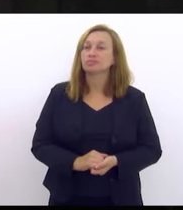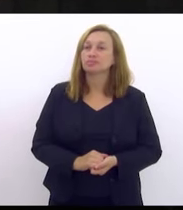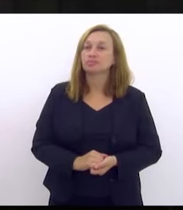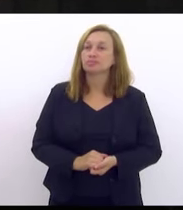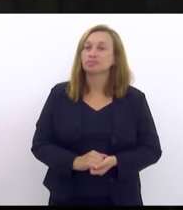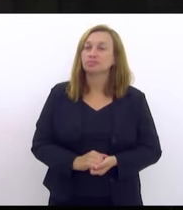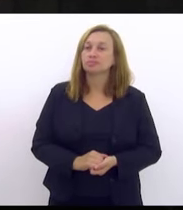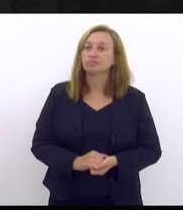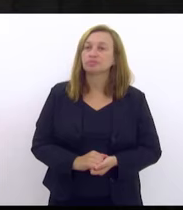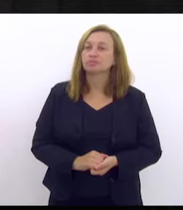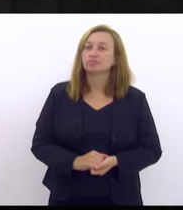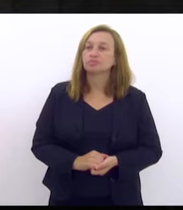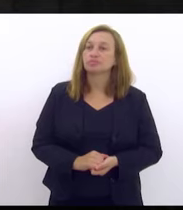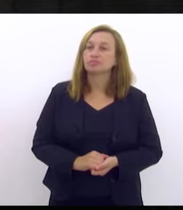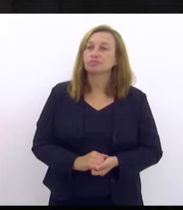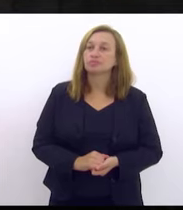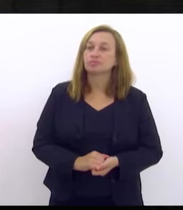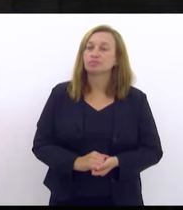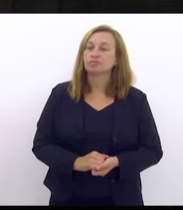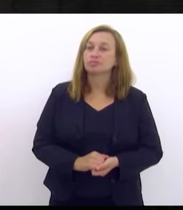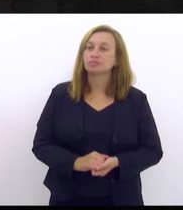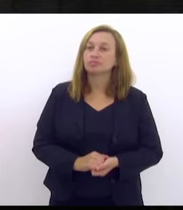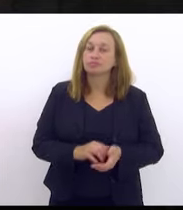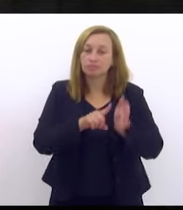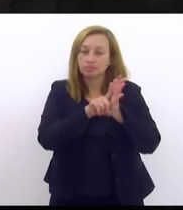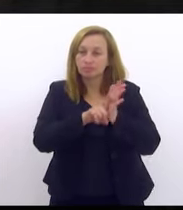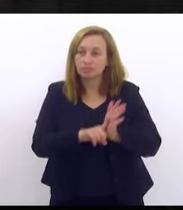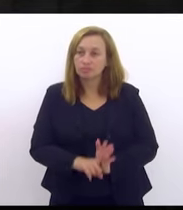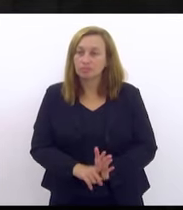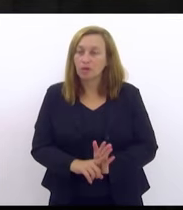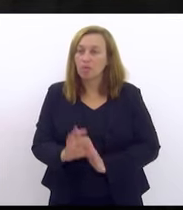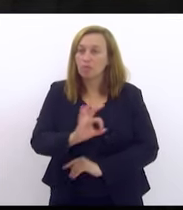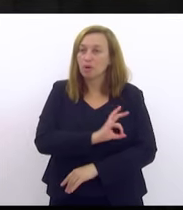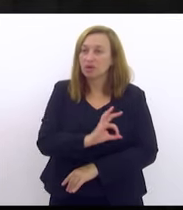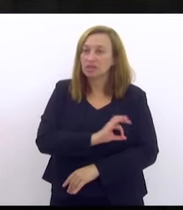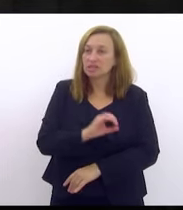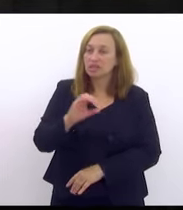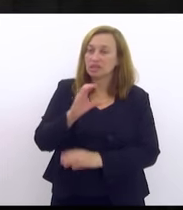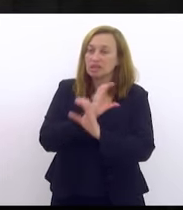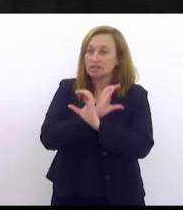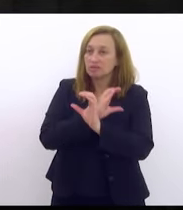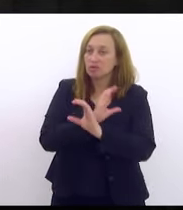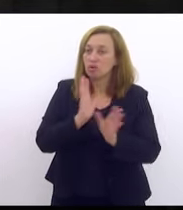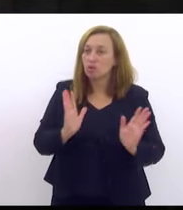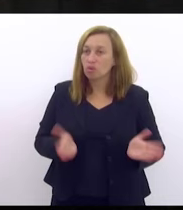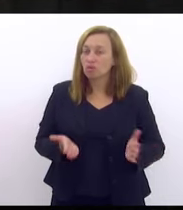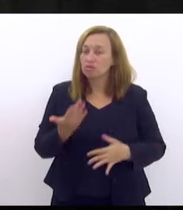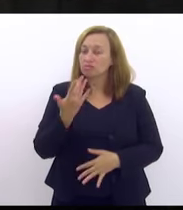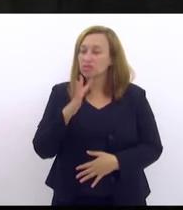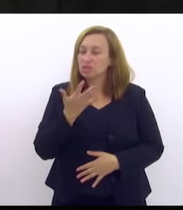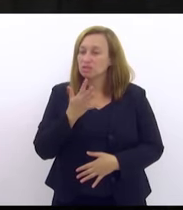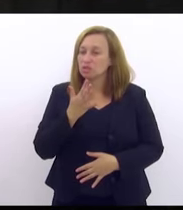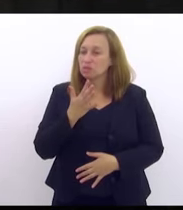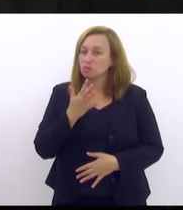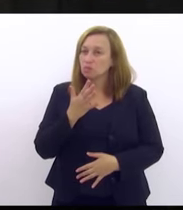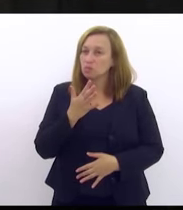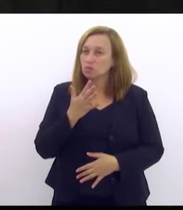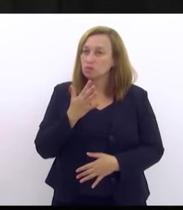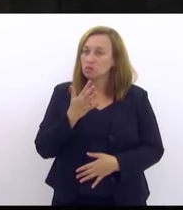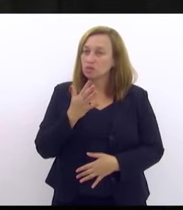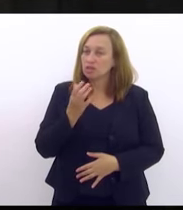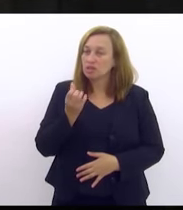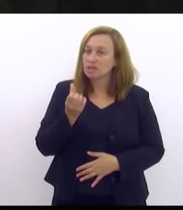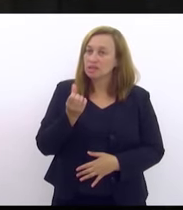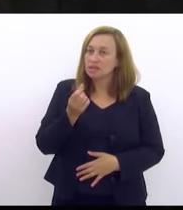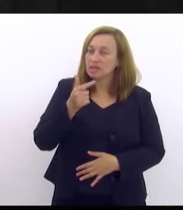E lá foi feito um diagnóstico seguinte: Polícia Civil tem hoje aproximadamente